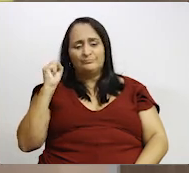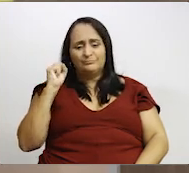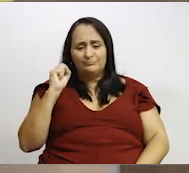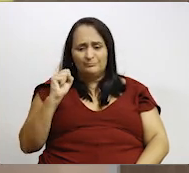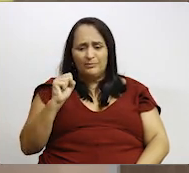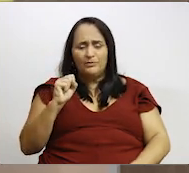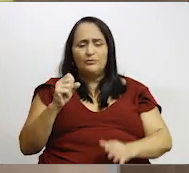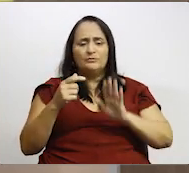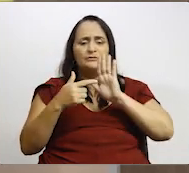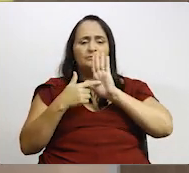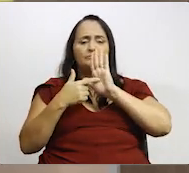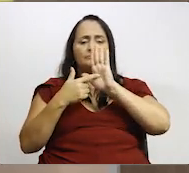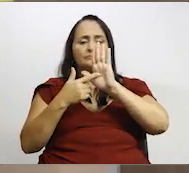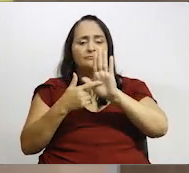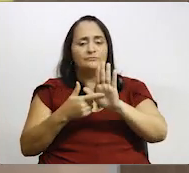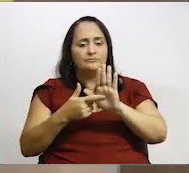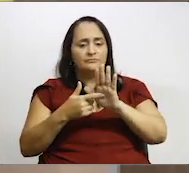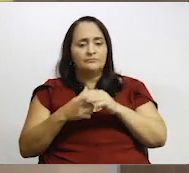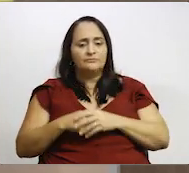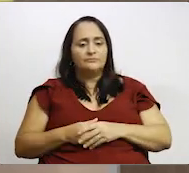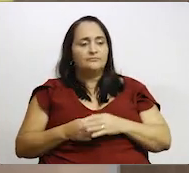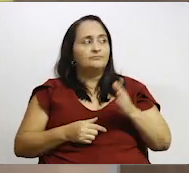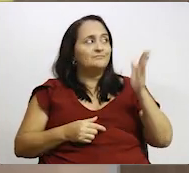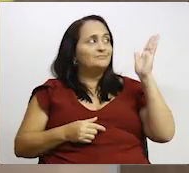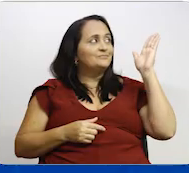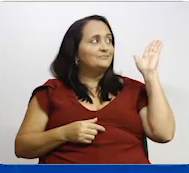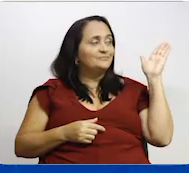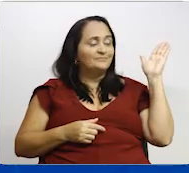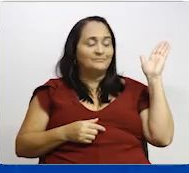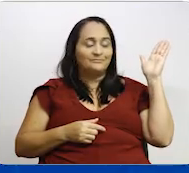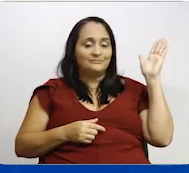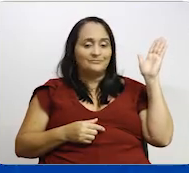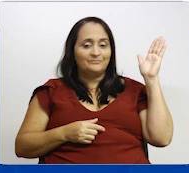posso representar em forma de fração, que ficaria